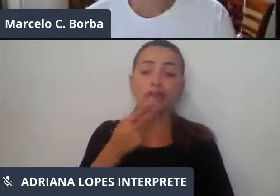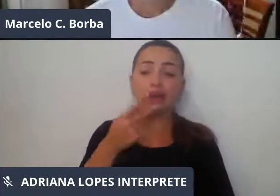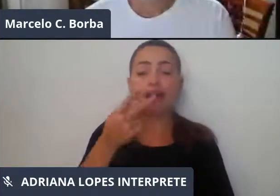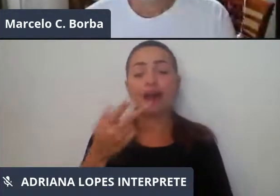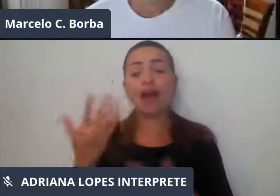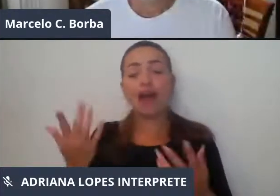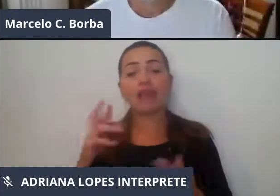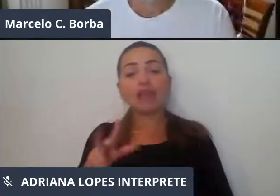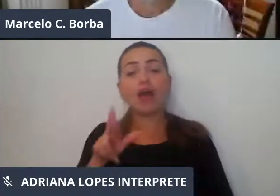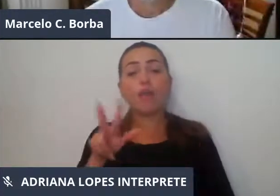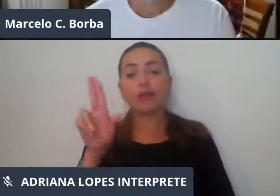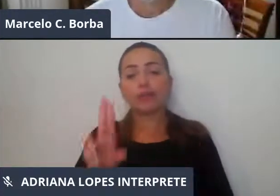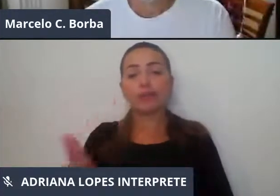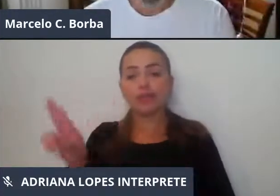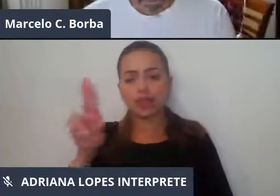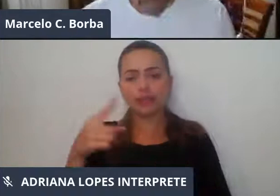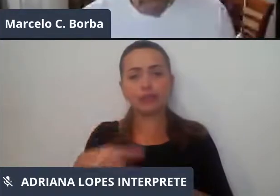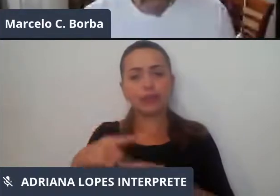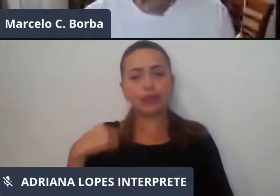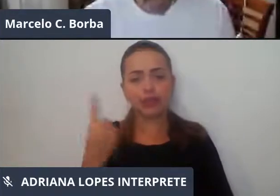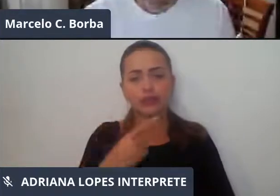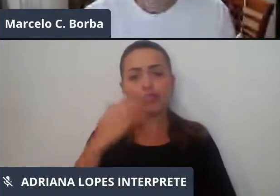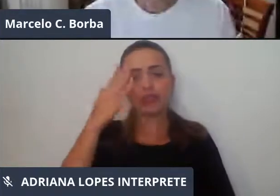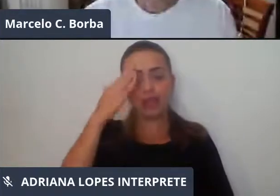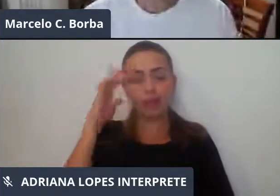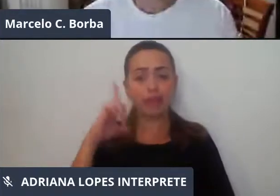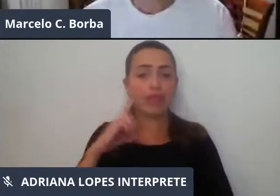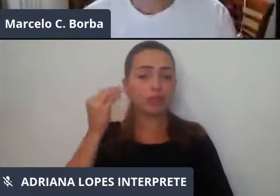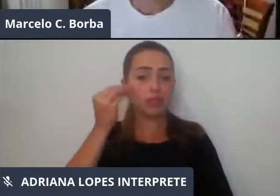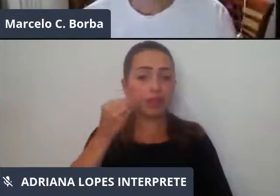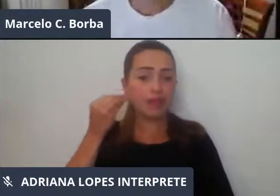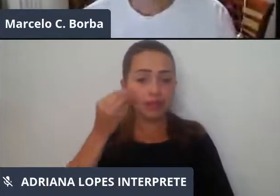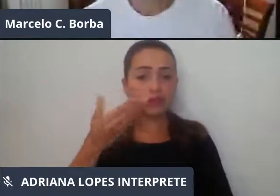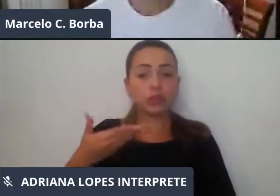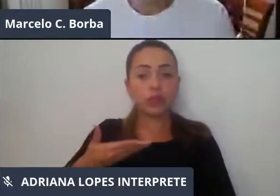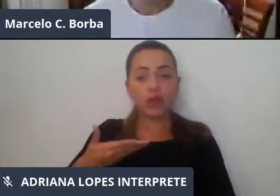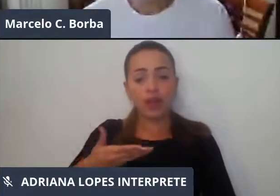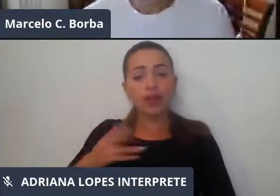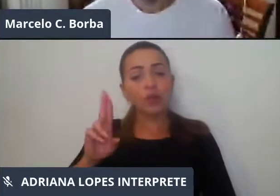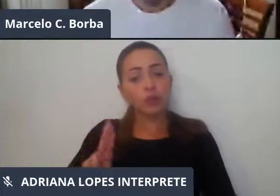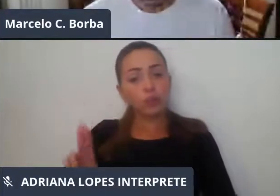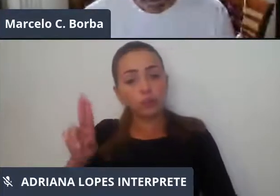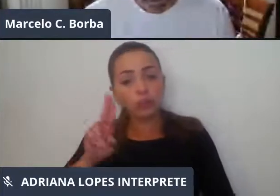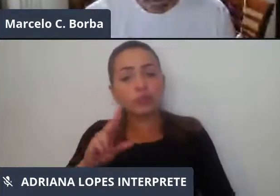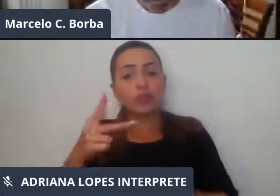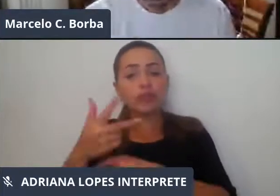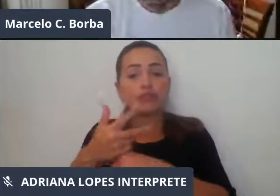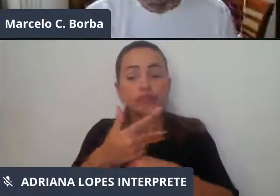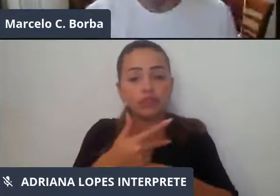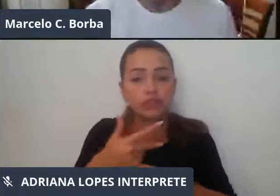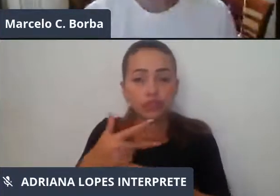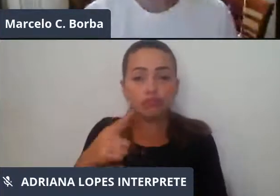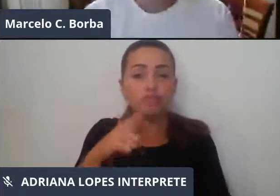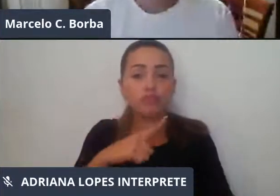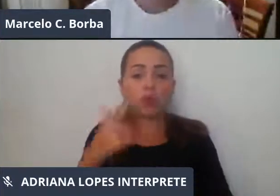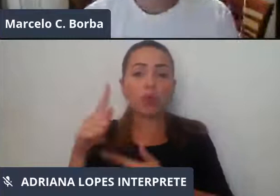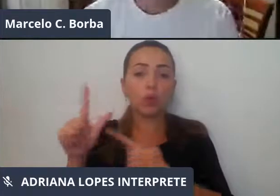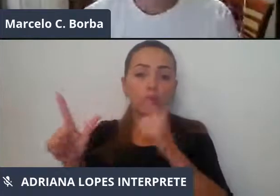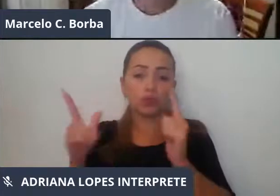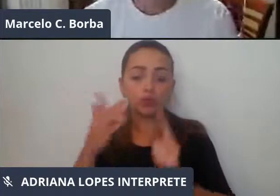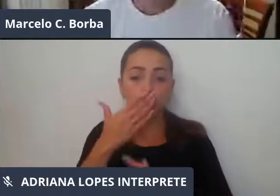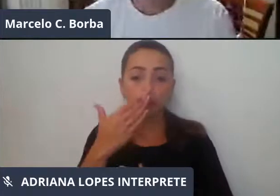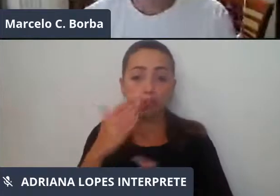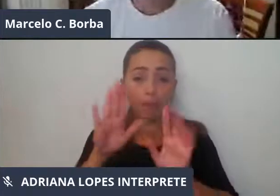é utilizado, porque a gente sabe de experiências de colegas que usam o vídeo ou outras inovações nas licenciaturas, mas é